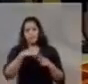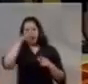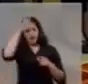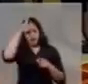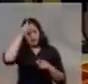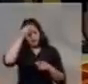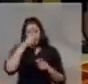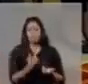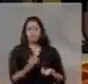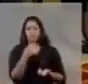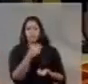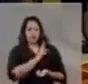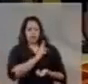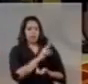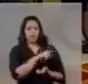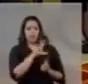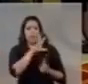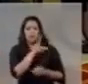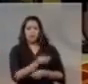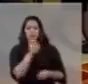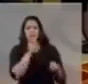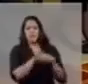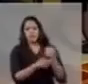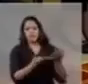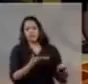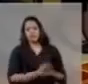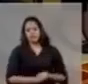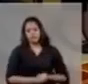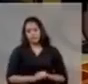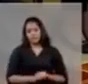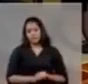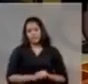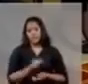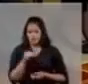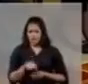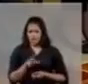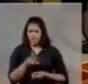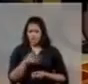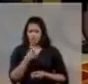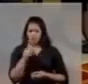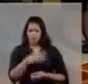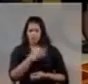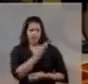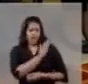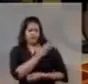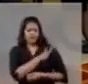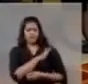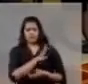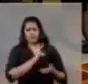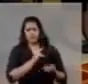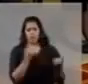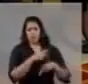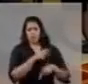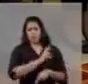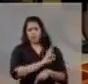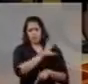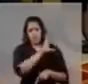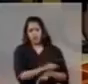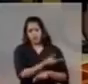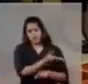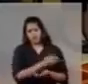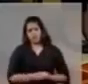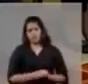macumba mata. Essa corte já denominou esse fenômeno de racismo religioso.